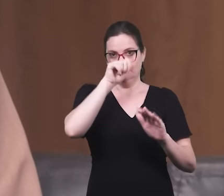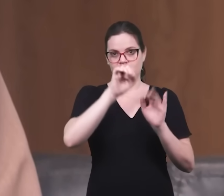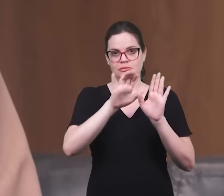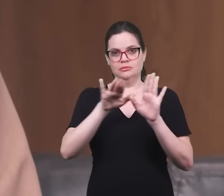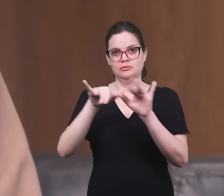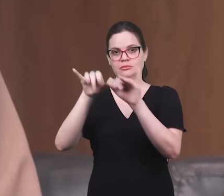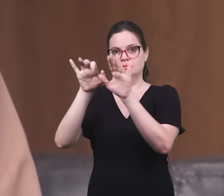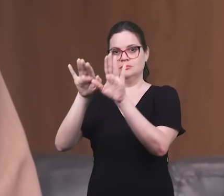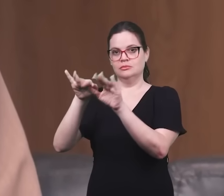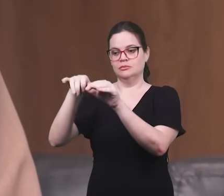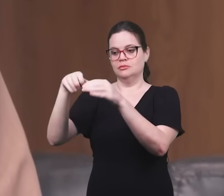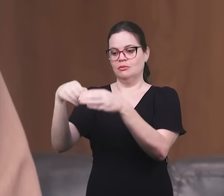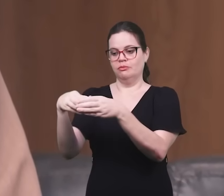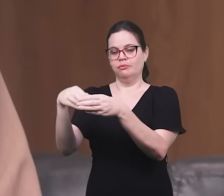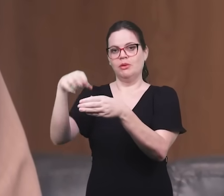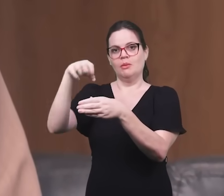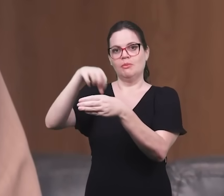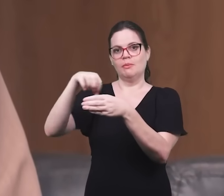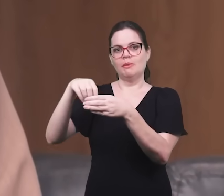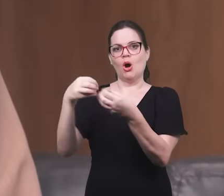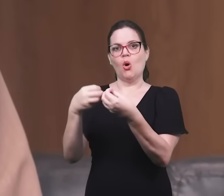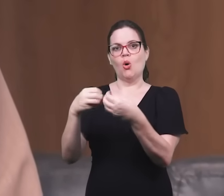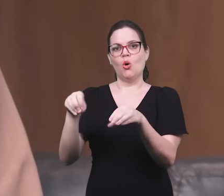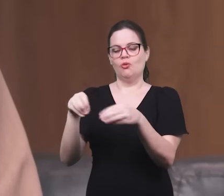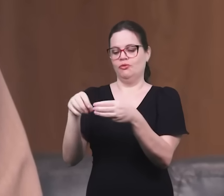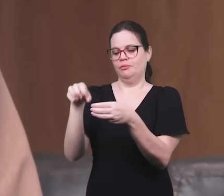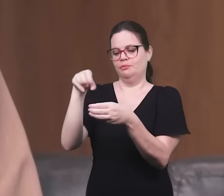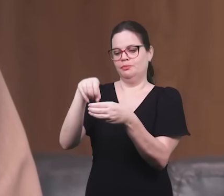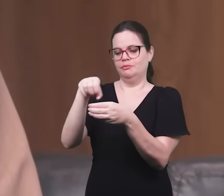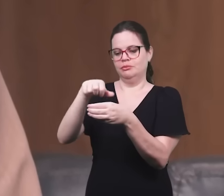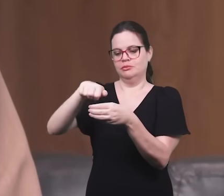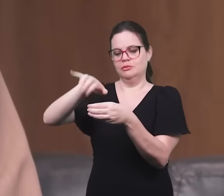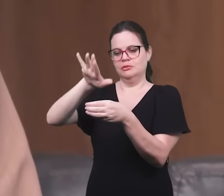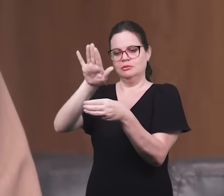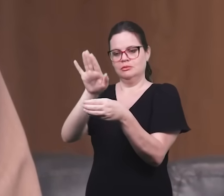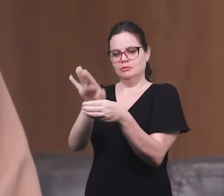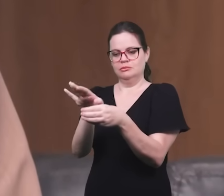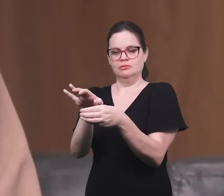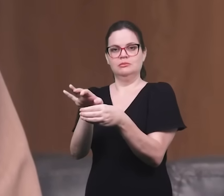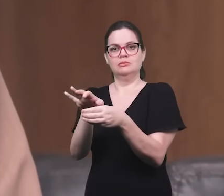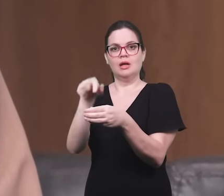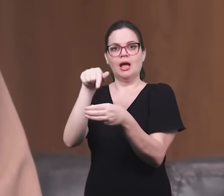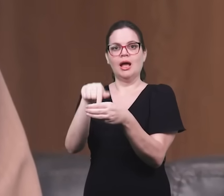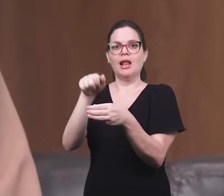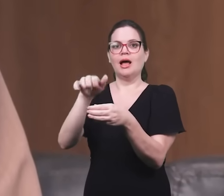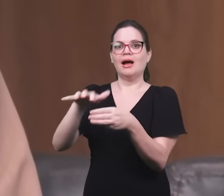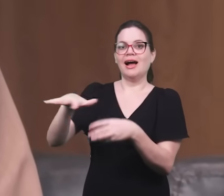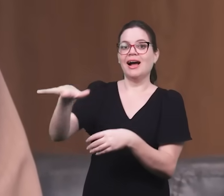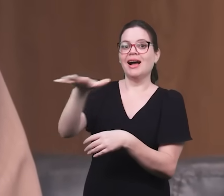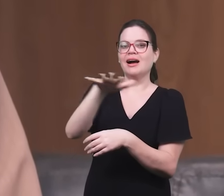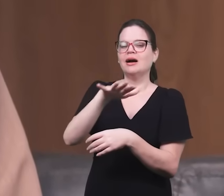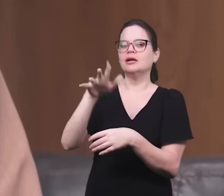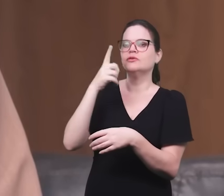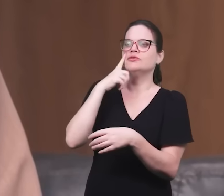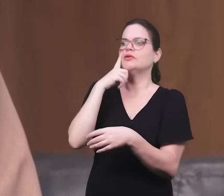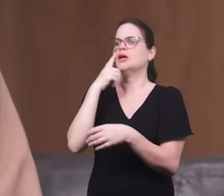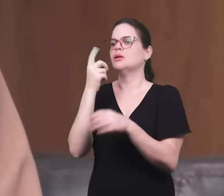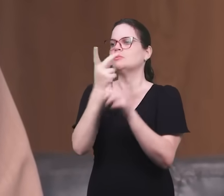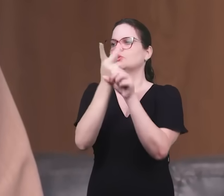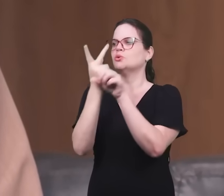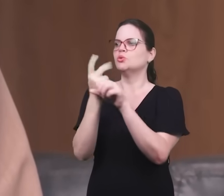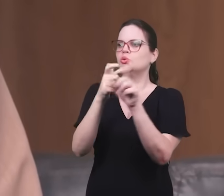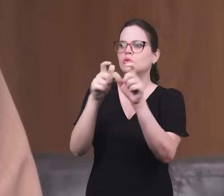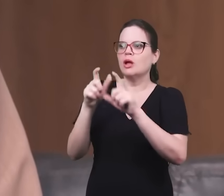seus ovos ali, que está chegando próximo dela ter filhotes, ela procura ambientes